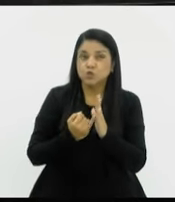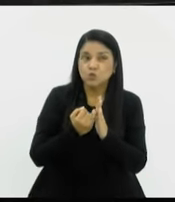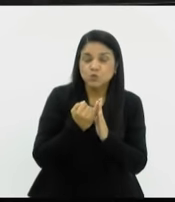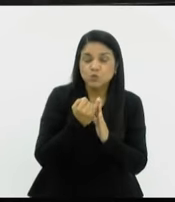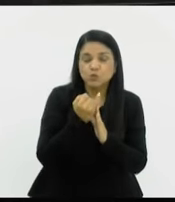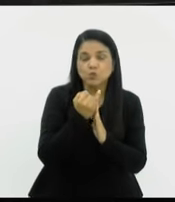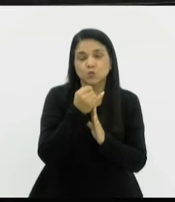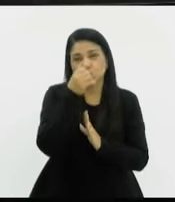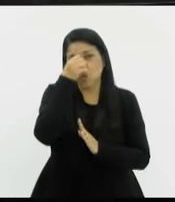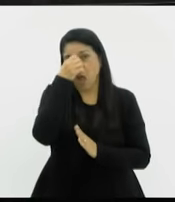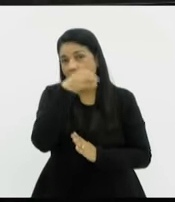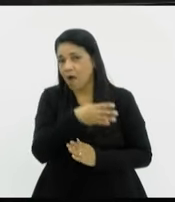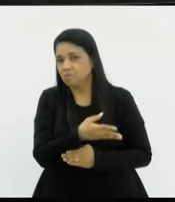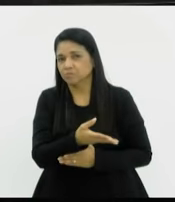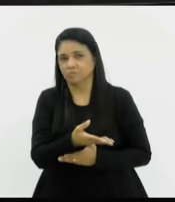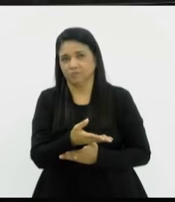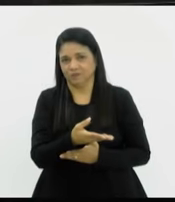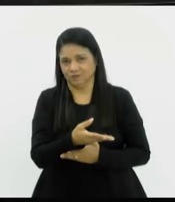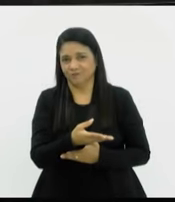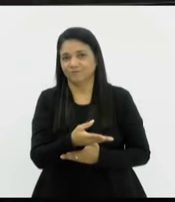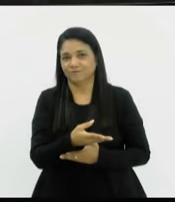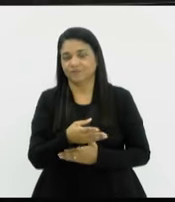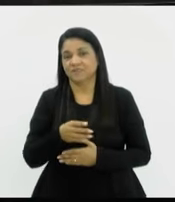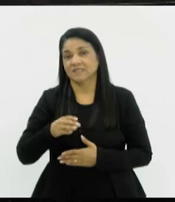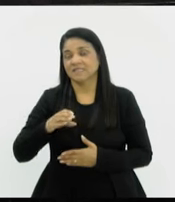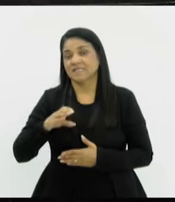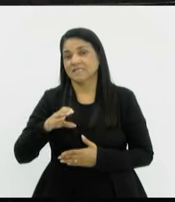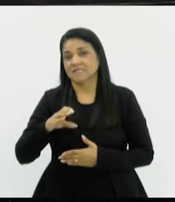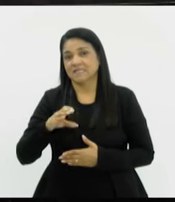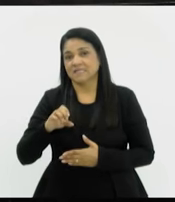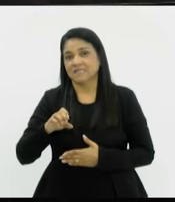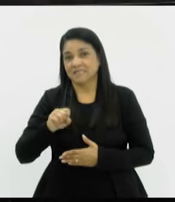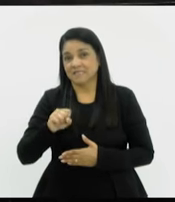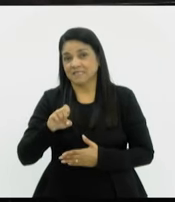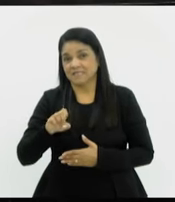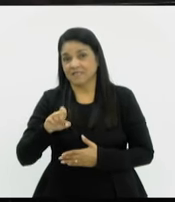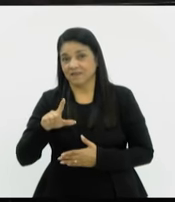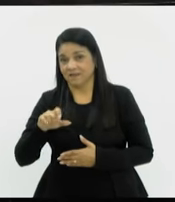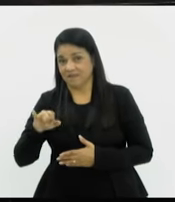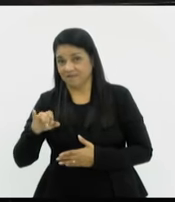juros extorsivos de taxa Selic,